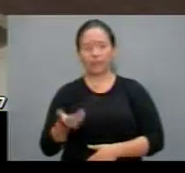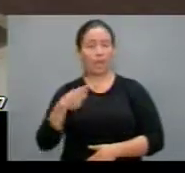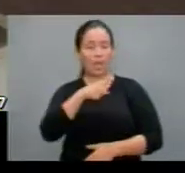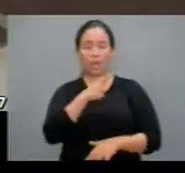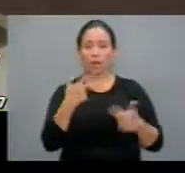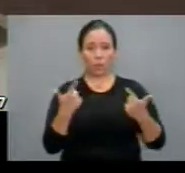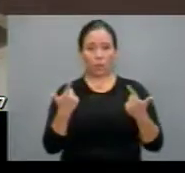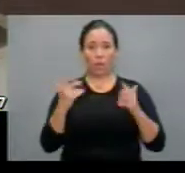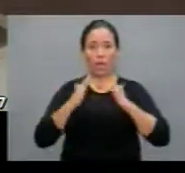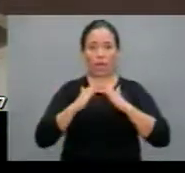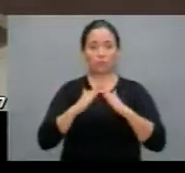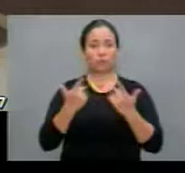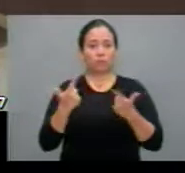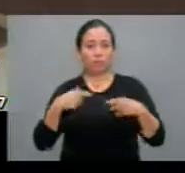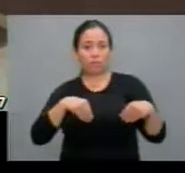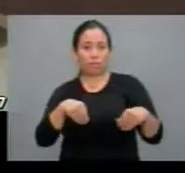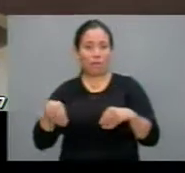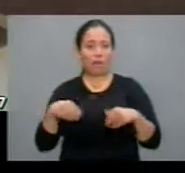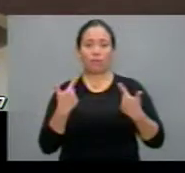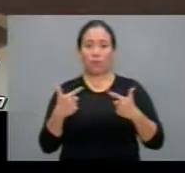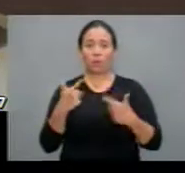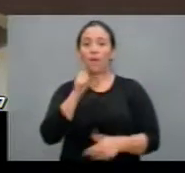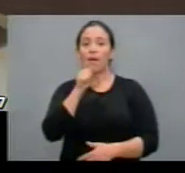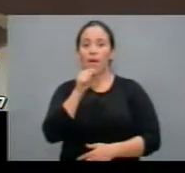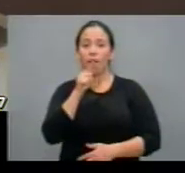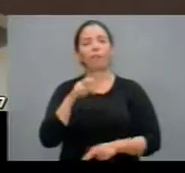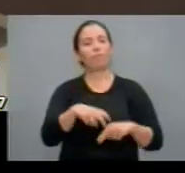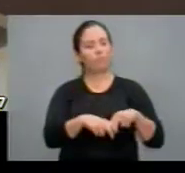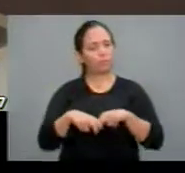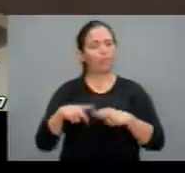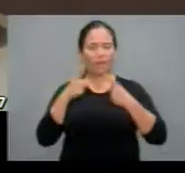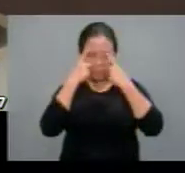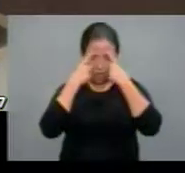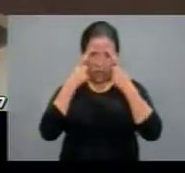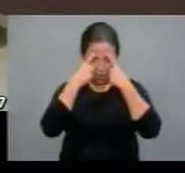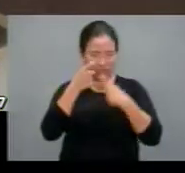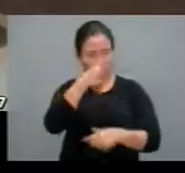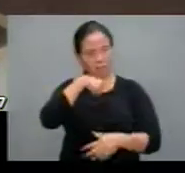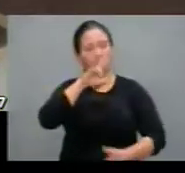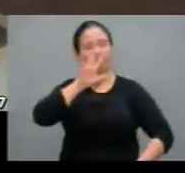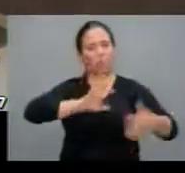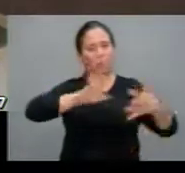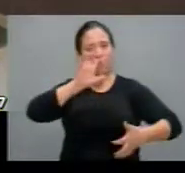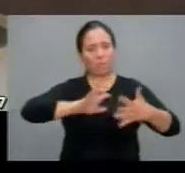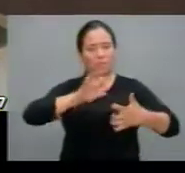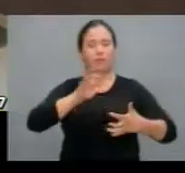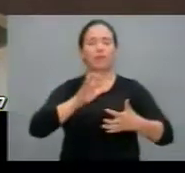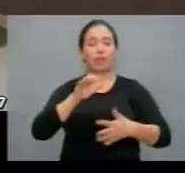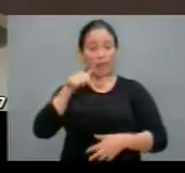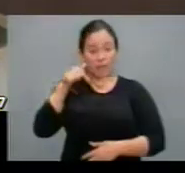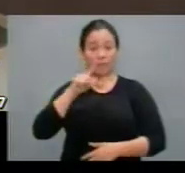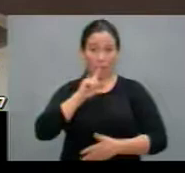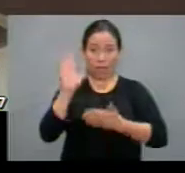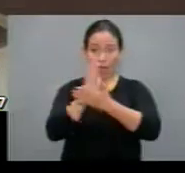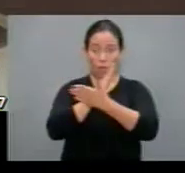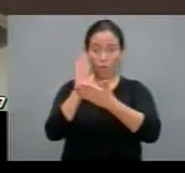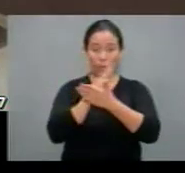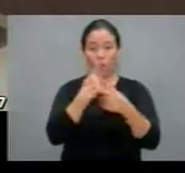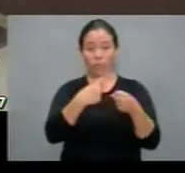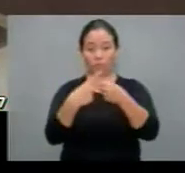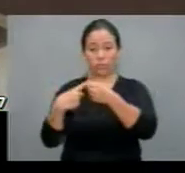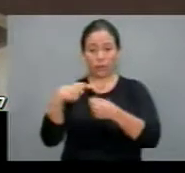água, dignidade. É por isso que acontece a violência. É porque, inclusive, em alguns territórios do Ceará e